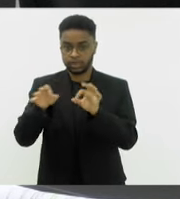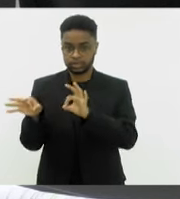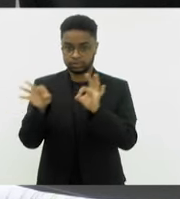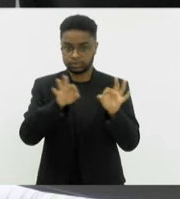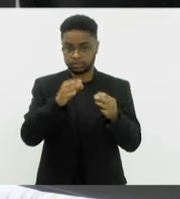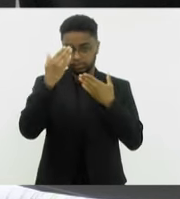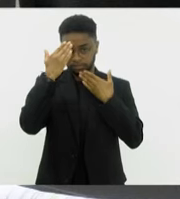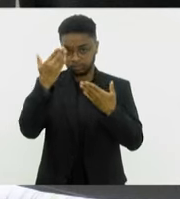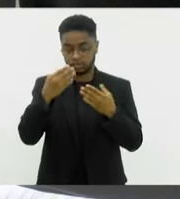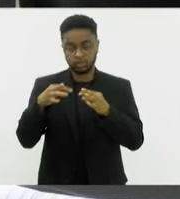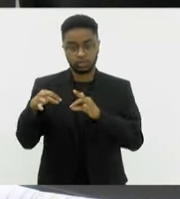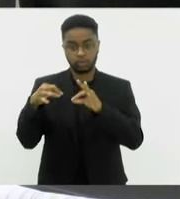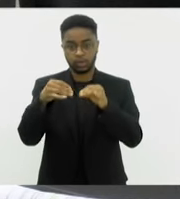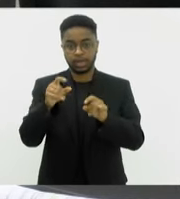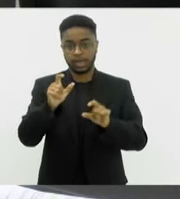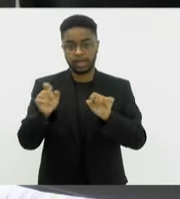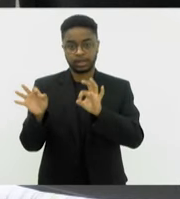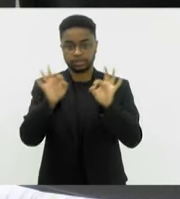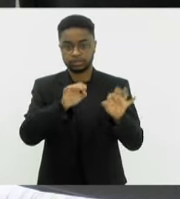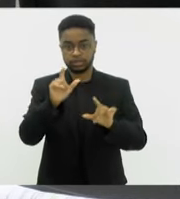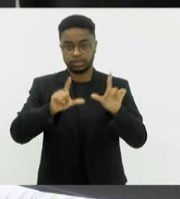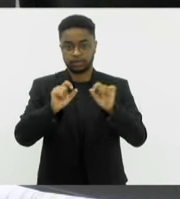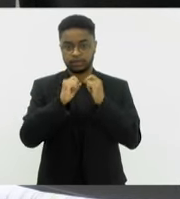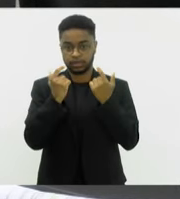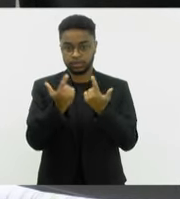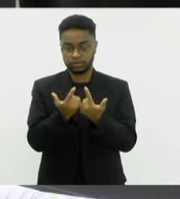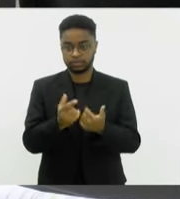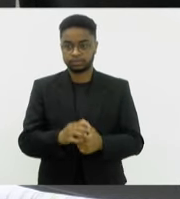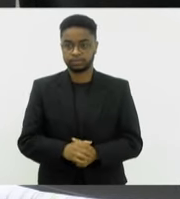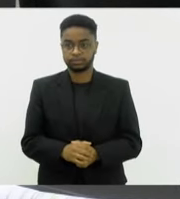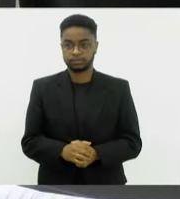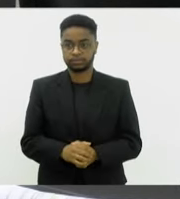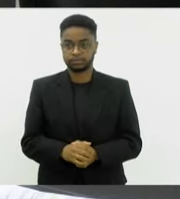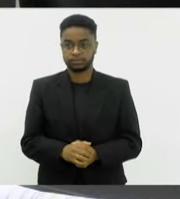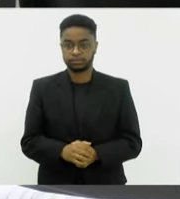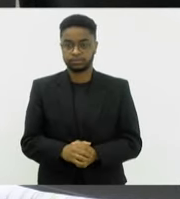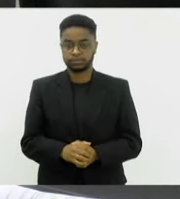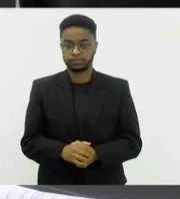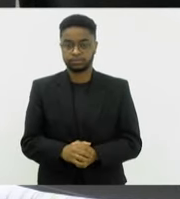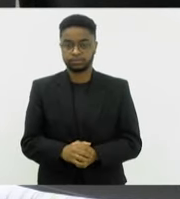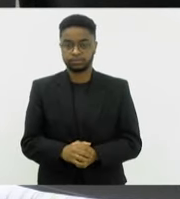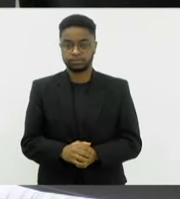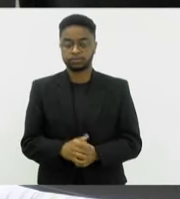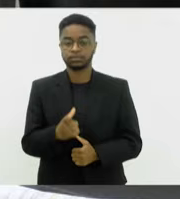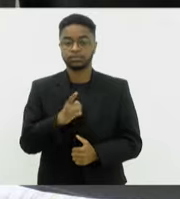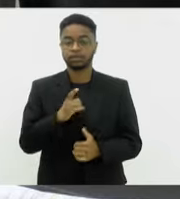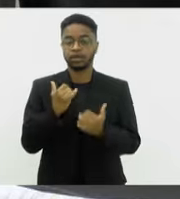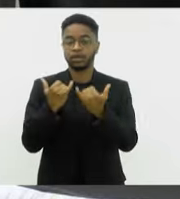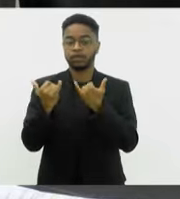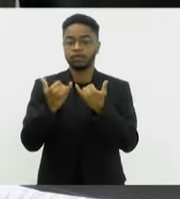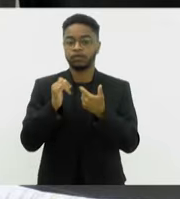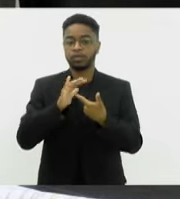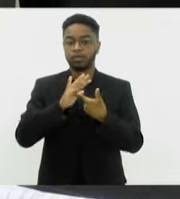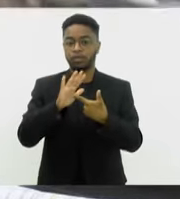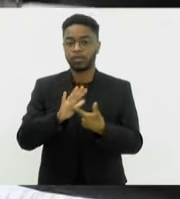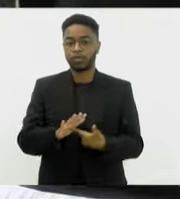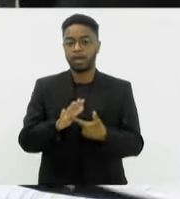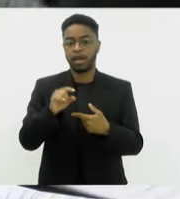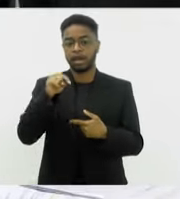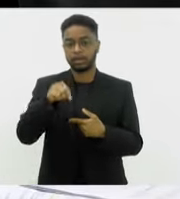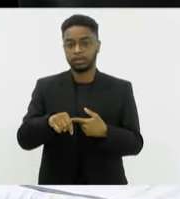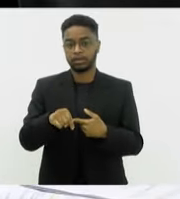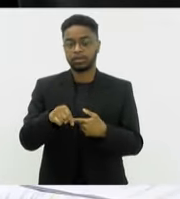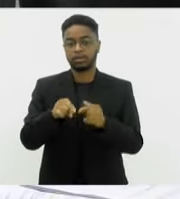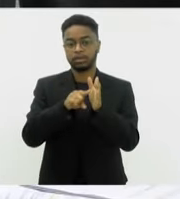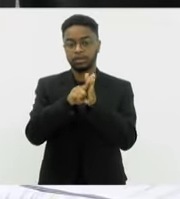Agradecendo a audiência daqueles que nos assistem pela TV Alerj. É impressionante os dados aqui, já levantados, a